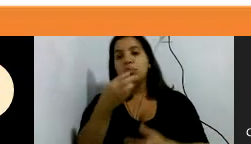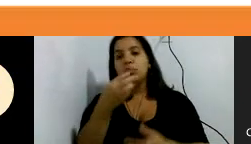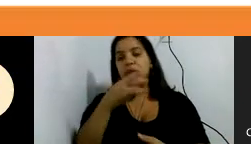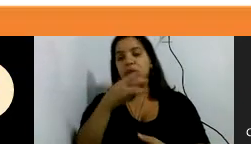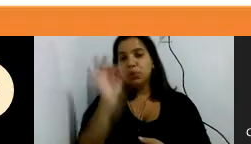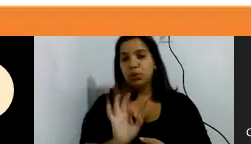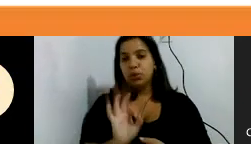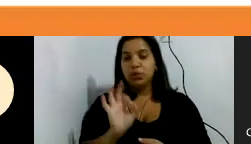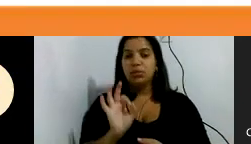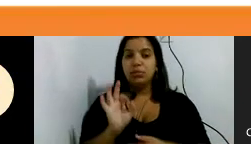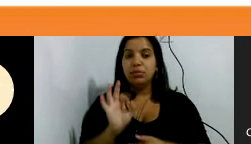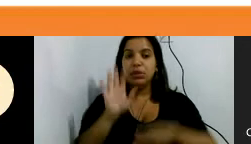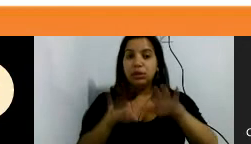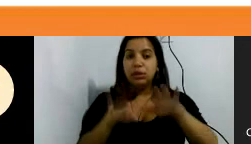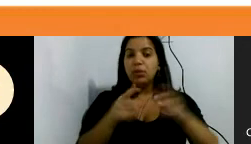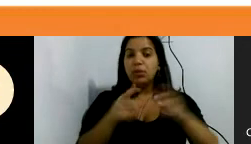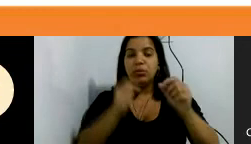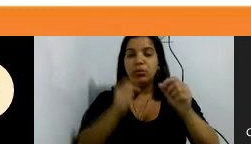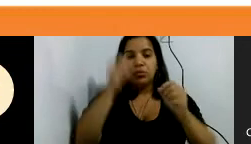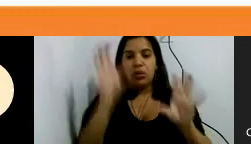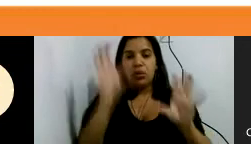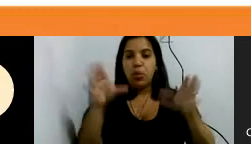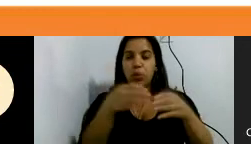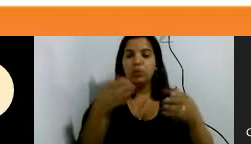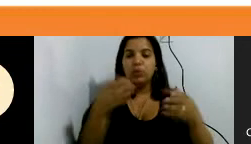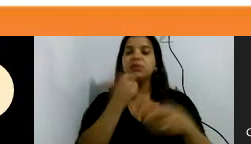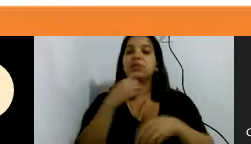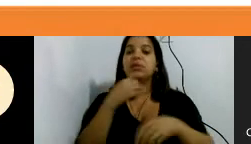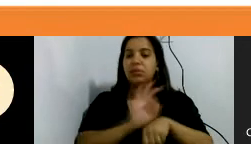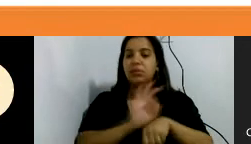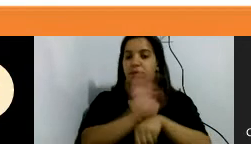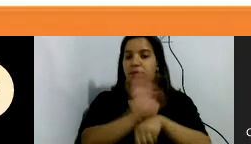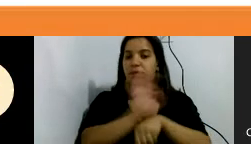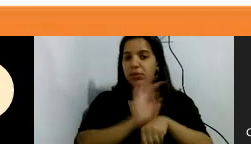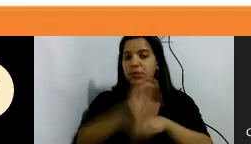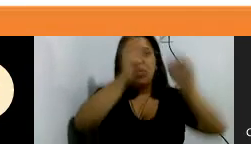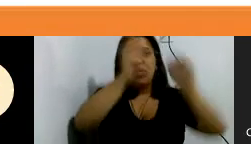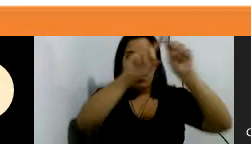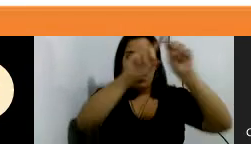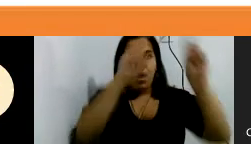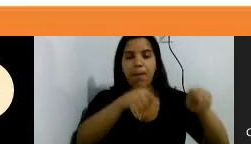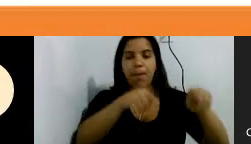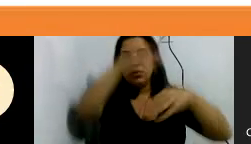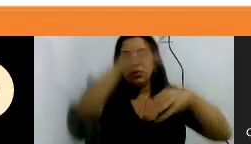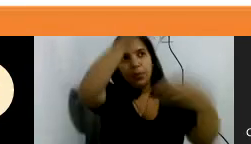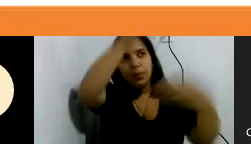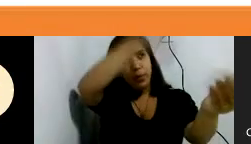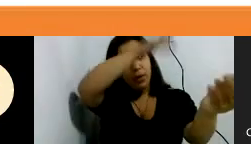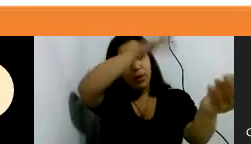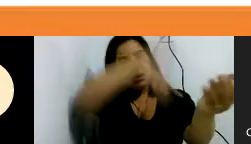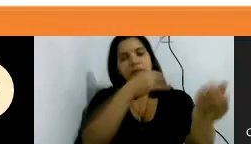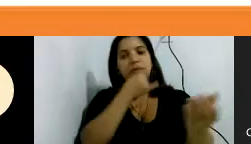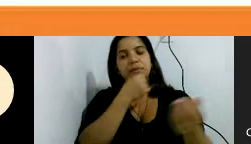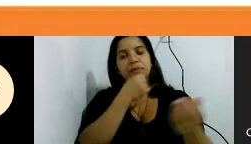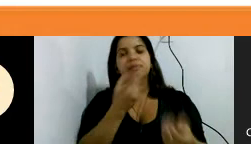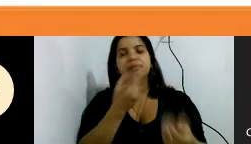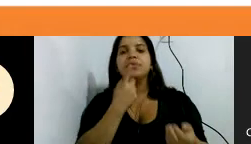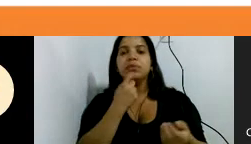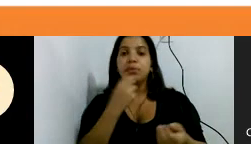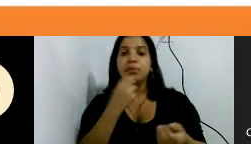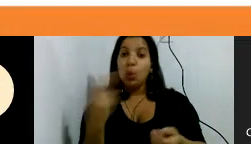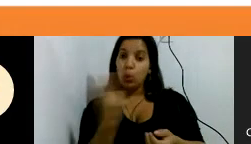hematócrito por unidade de concentrado de hemácias transfundida. Então, exemplo, uma transfusão de